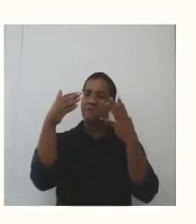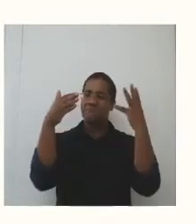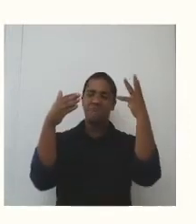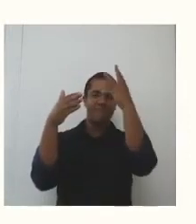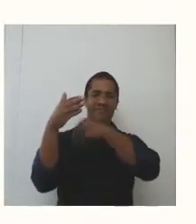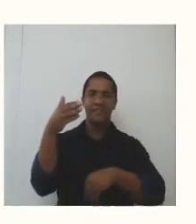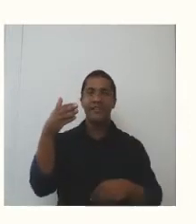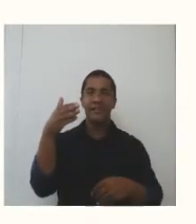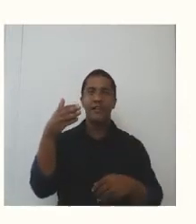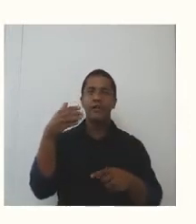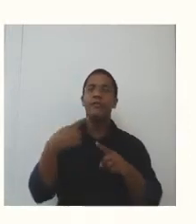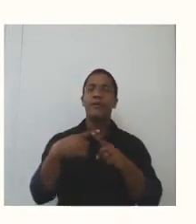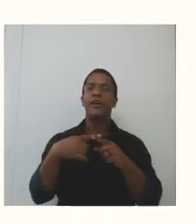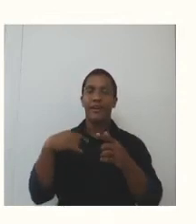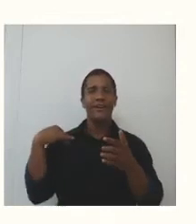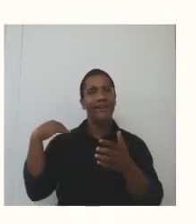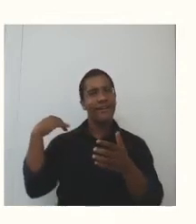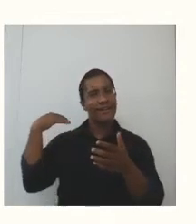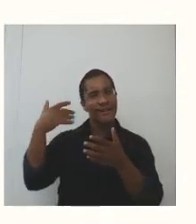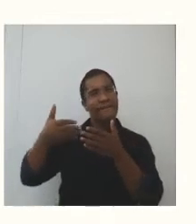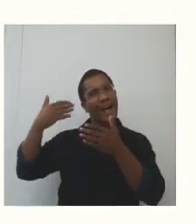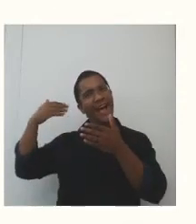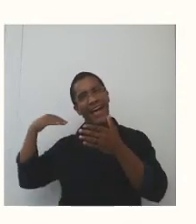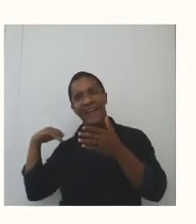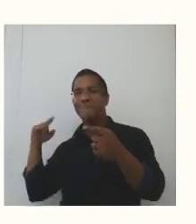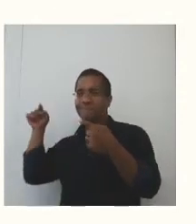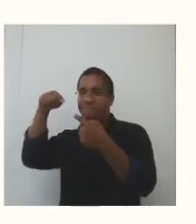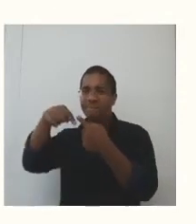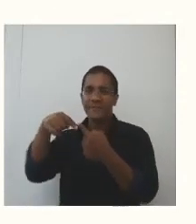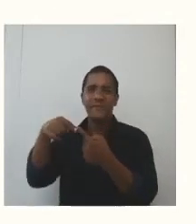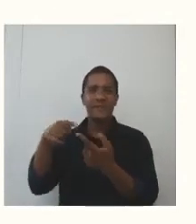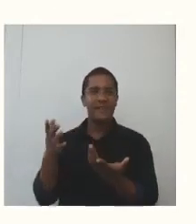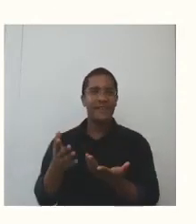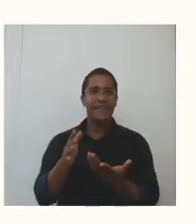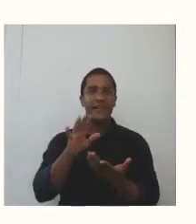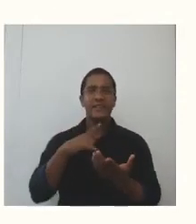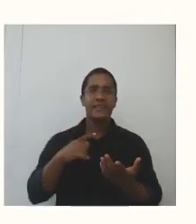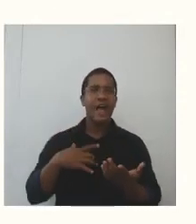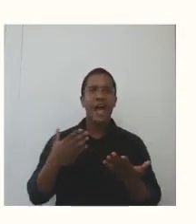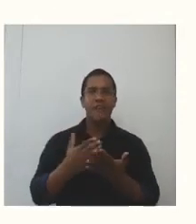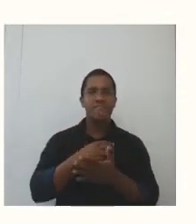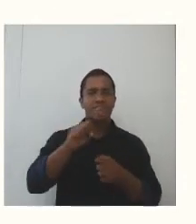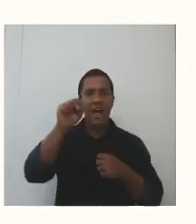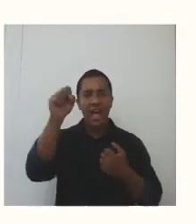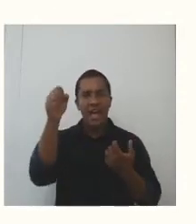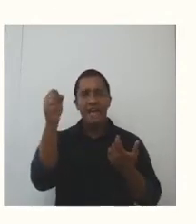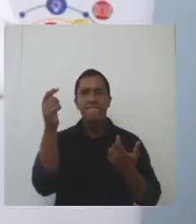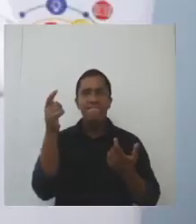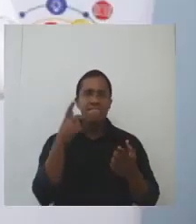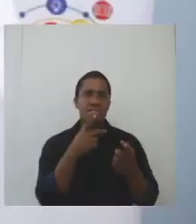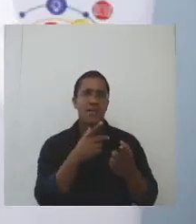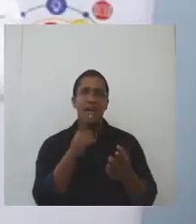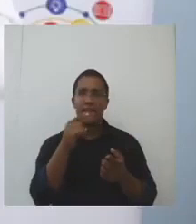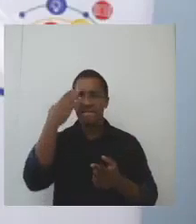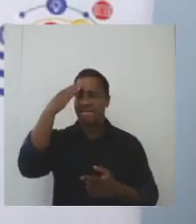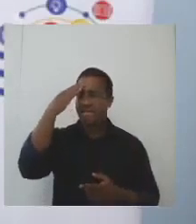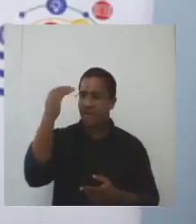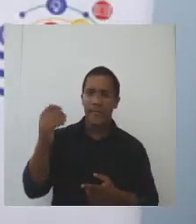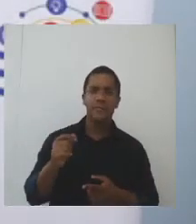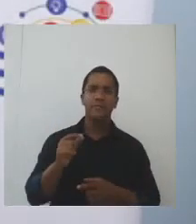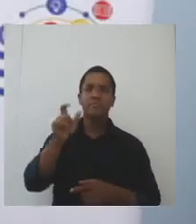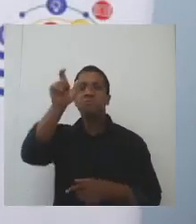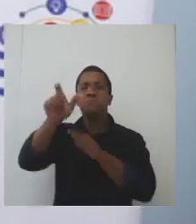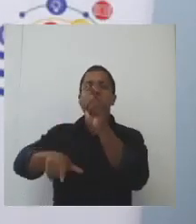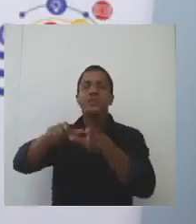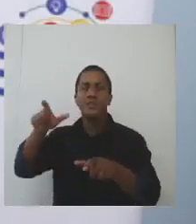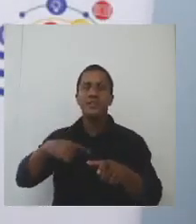durante essa época. E aí tivemos heróis, e quantos heróis na história pernambucana, né? Temos aí